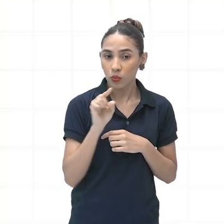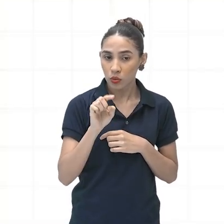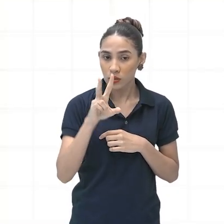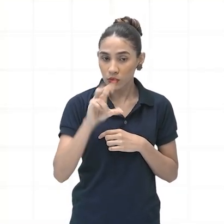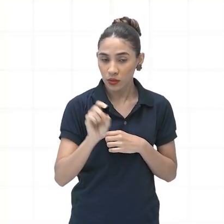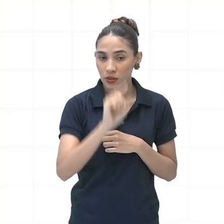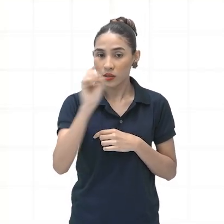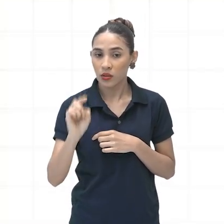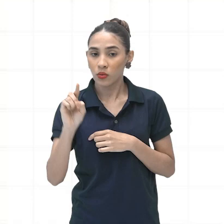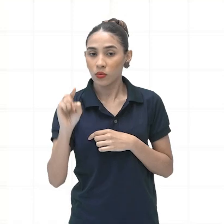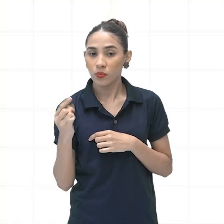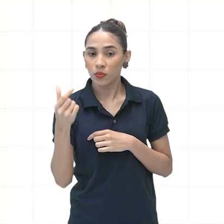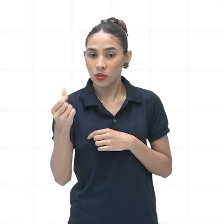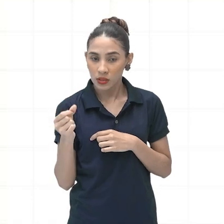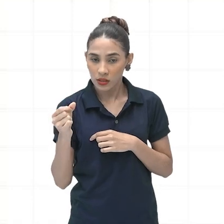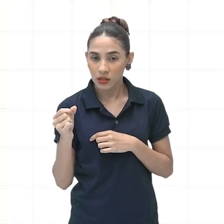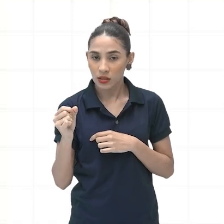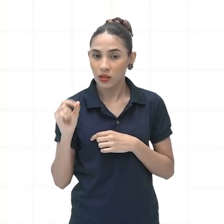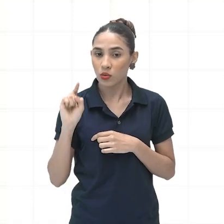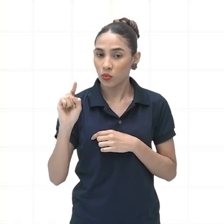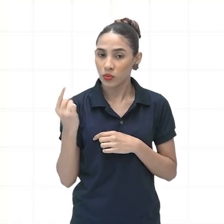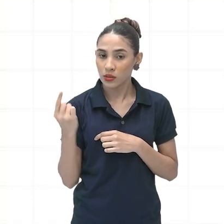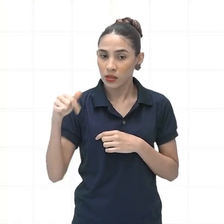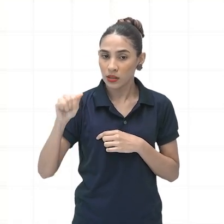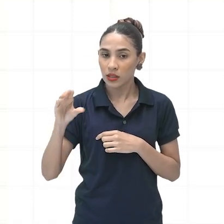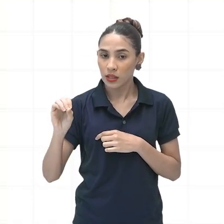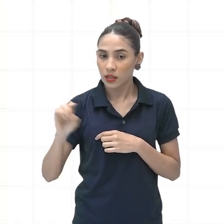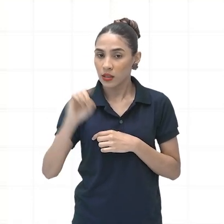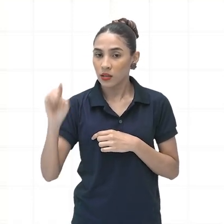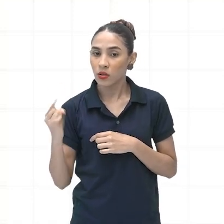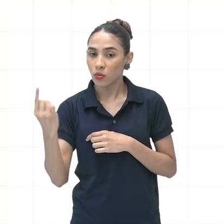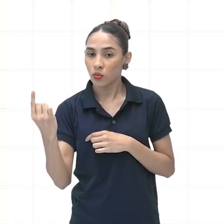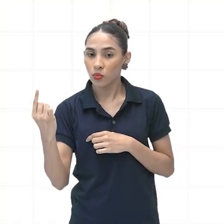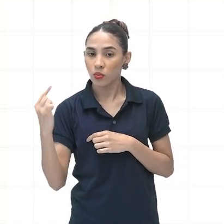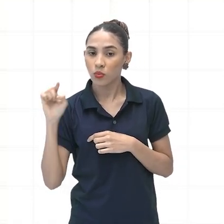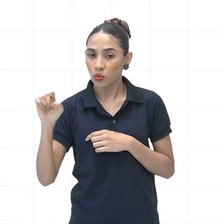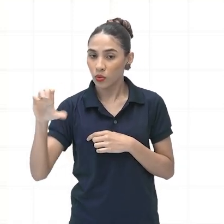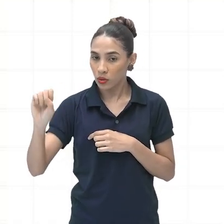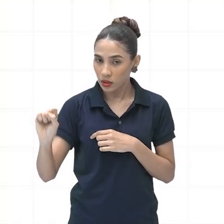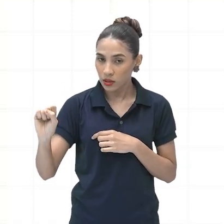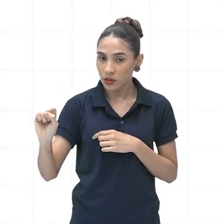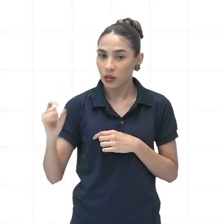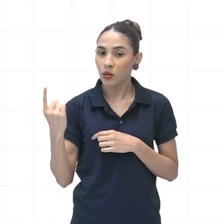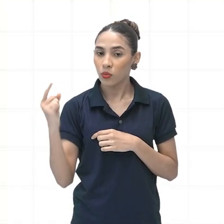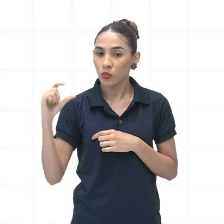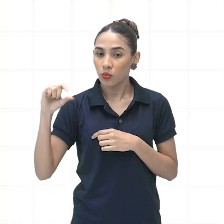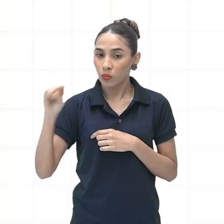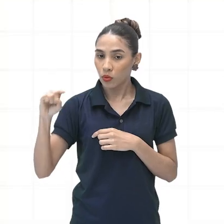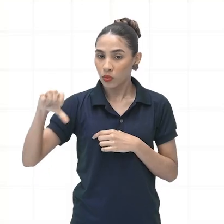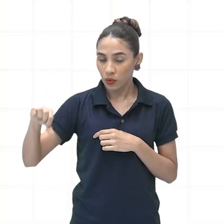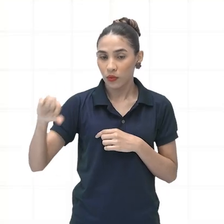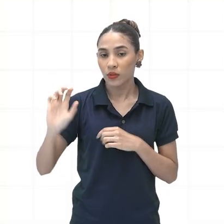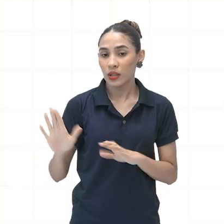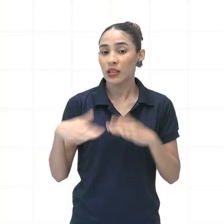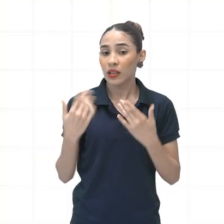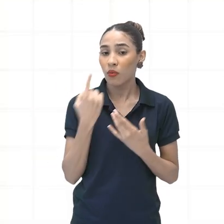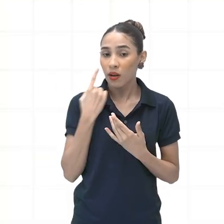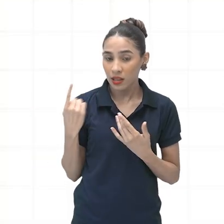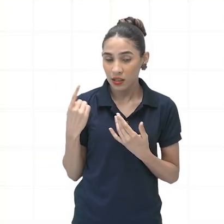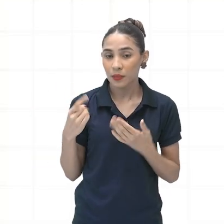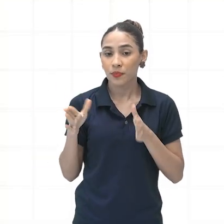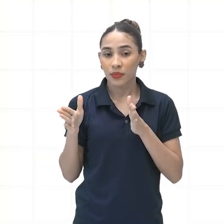de 1,60 a 1,70, de 1,70 a 1,80 e de 1,80 a 1,90. Então,